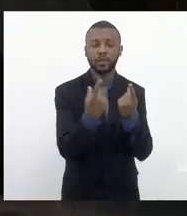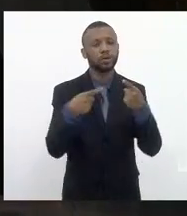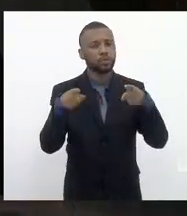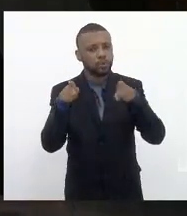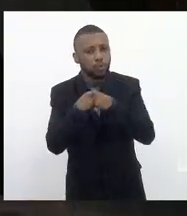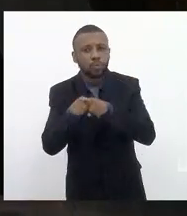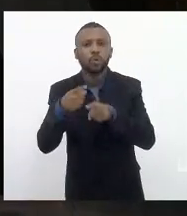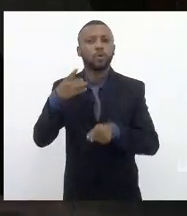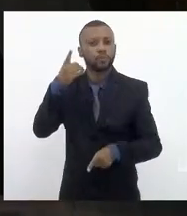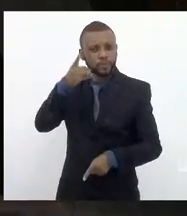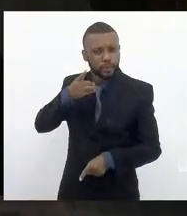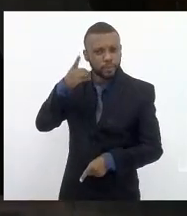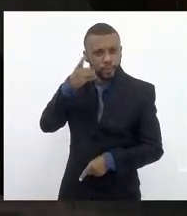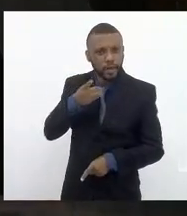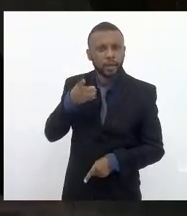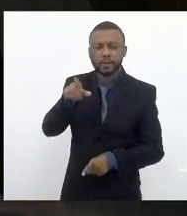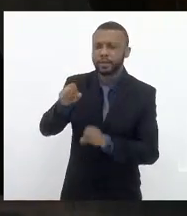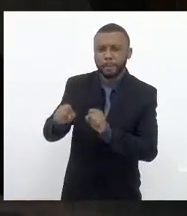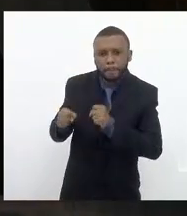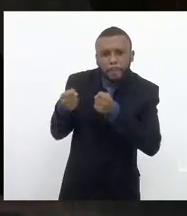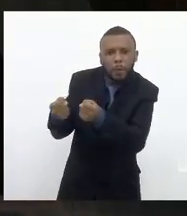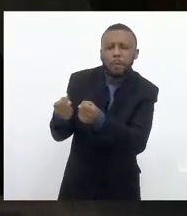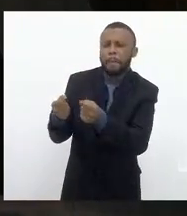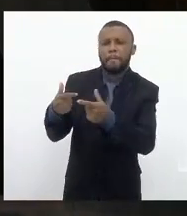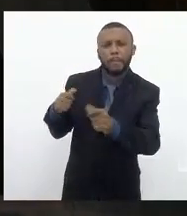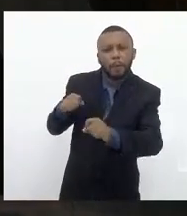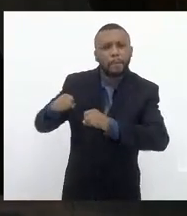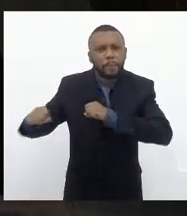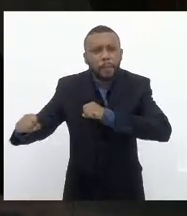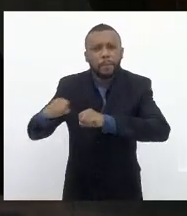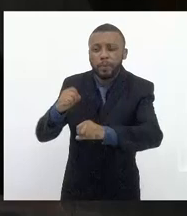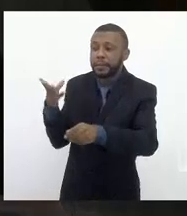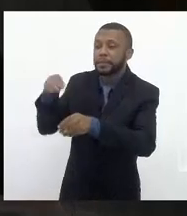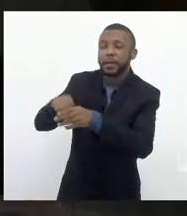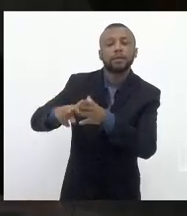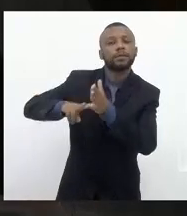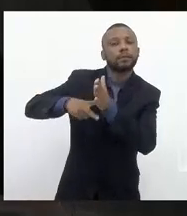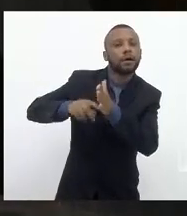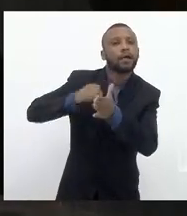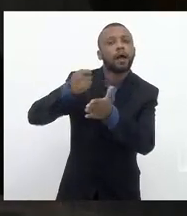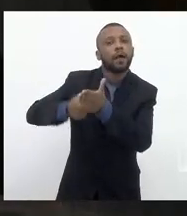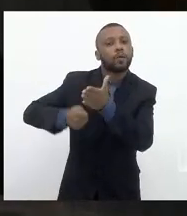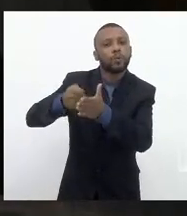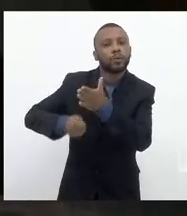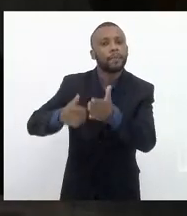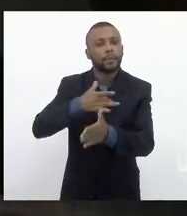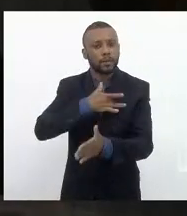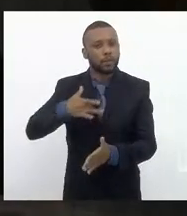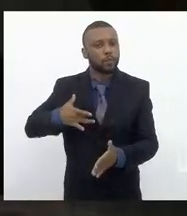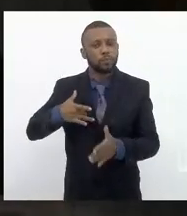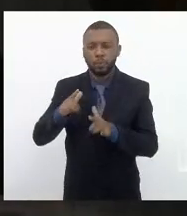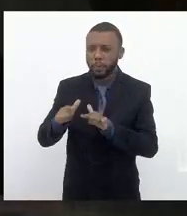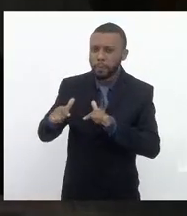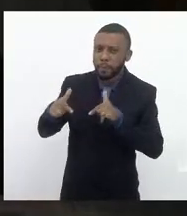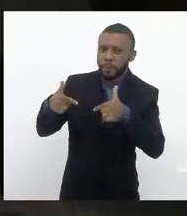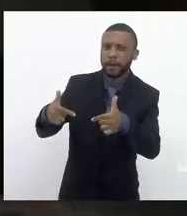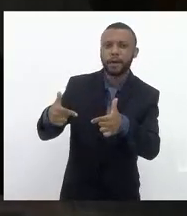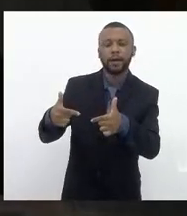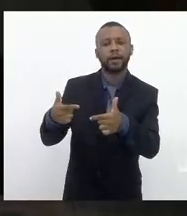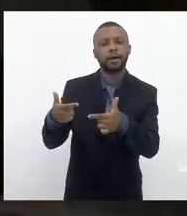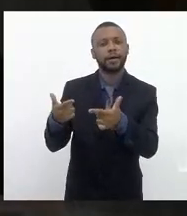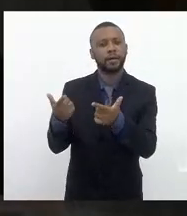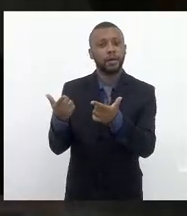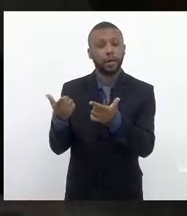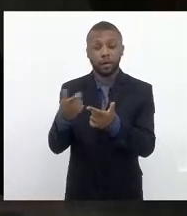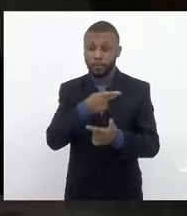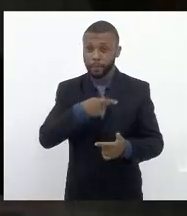com os deputados que engajados na luta sindical na luta pela saúde fizeram Esse enfrentamento e o